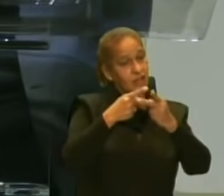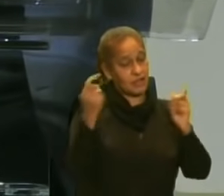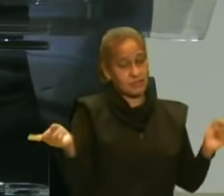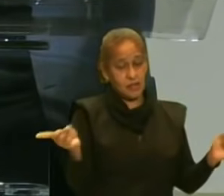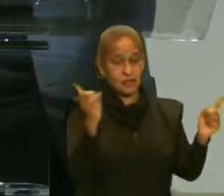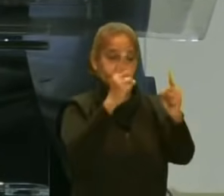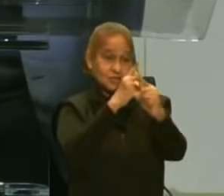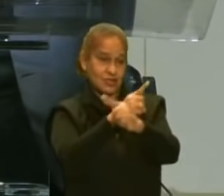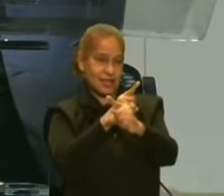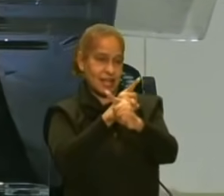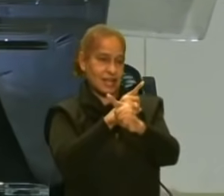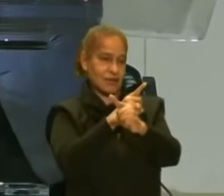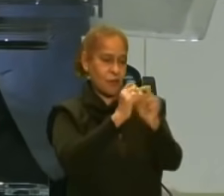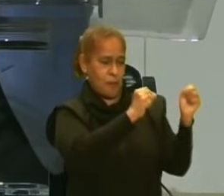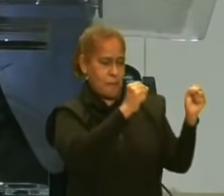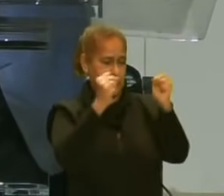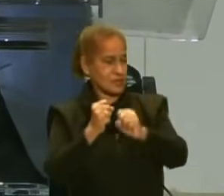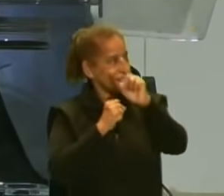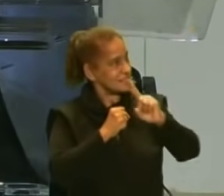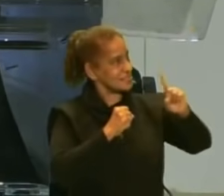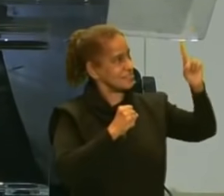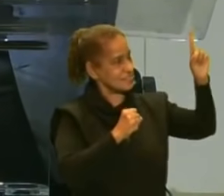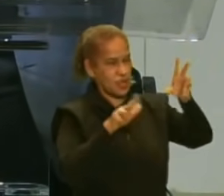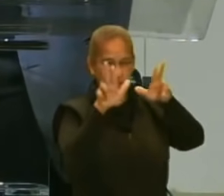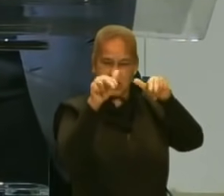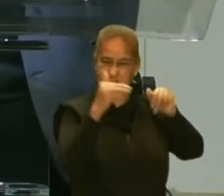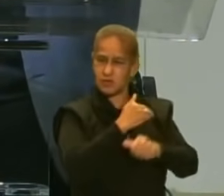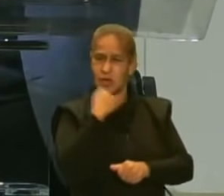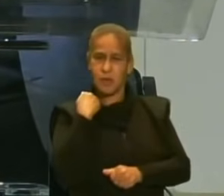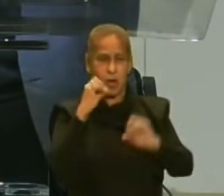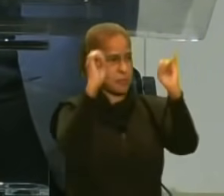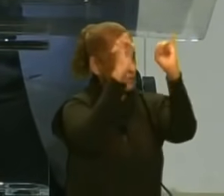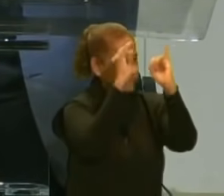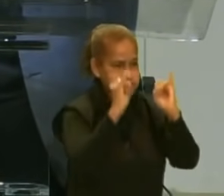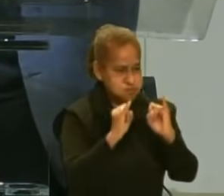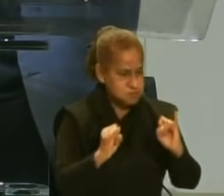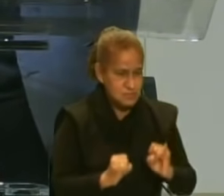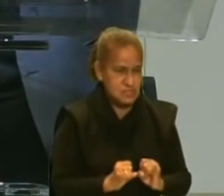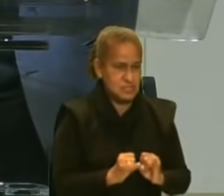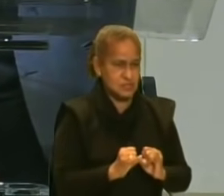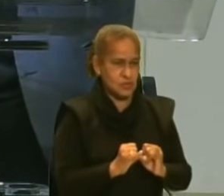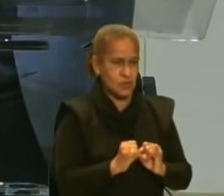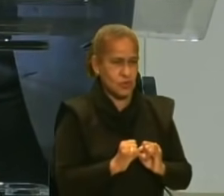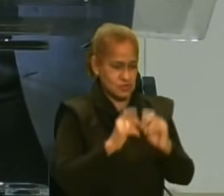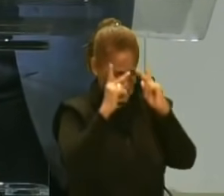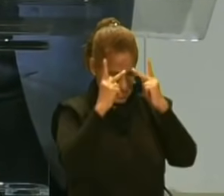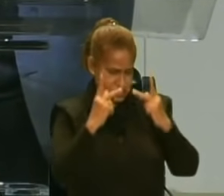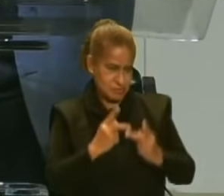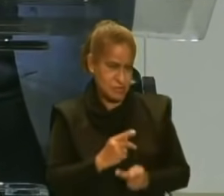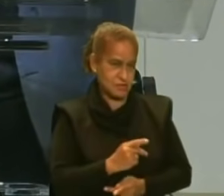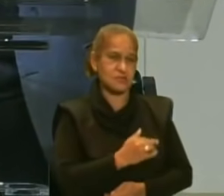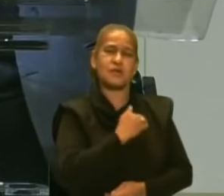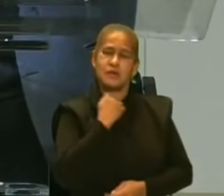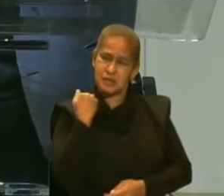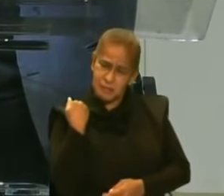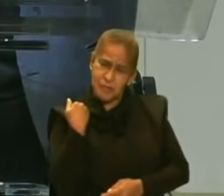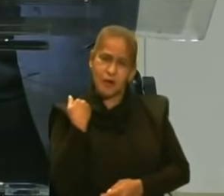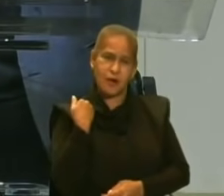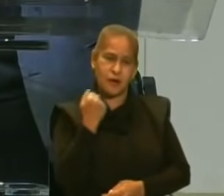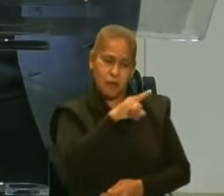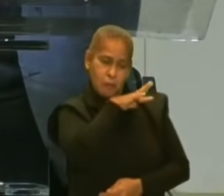Deus imortal por imagens de seres humanos mortais, bem como de aves,